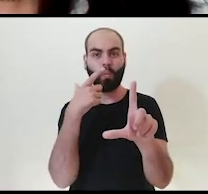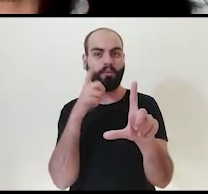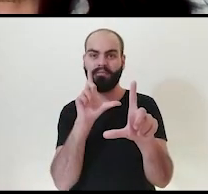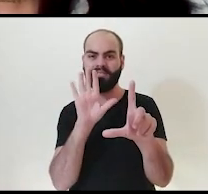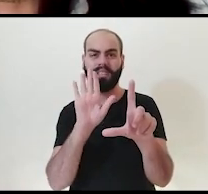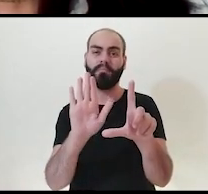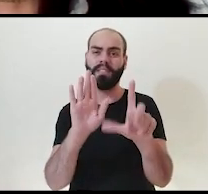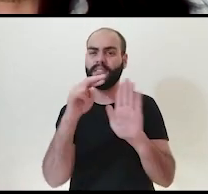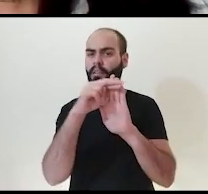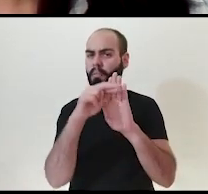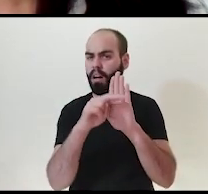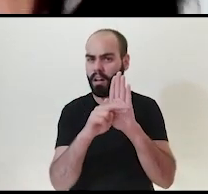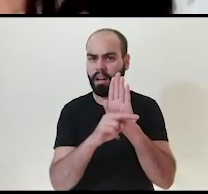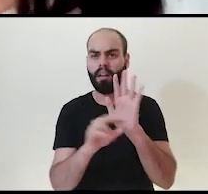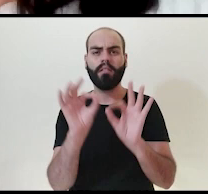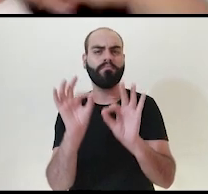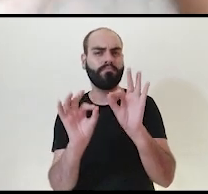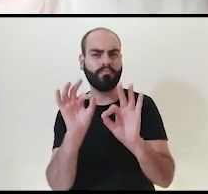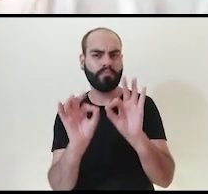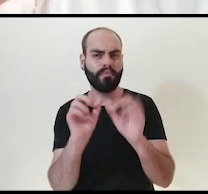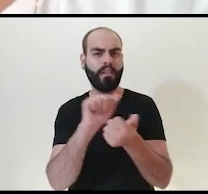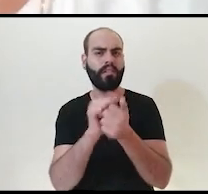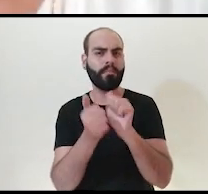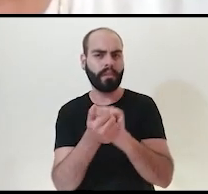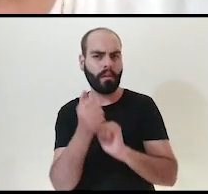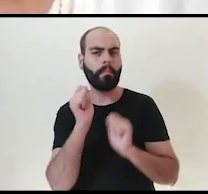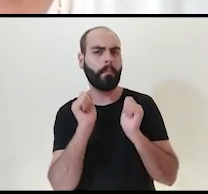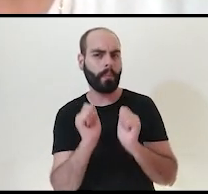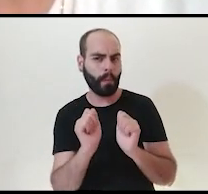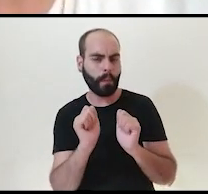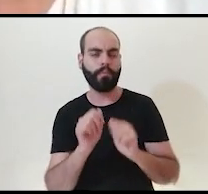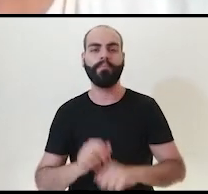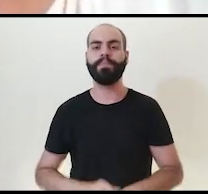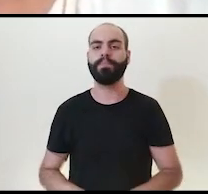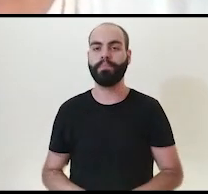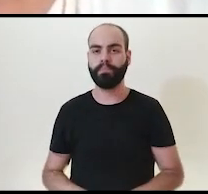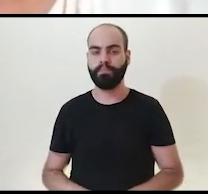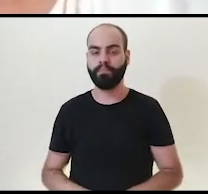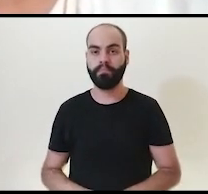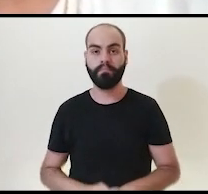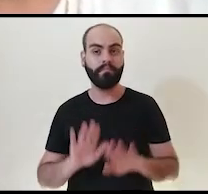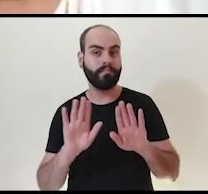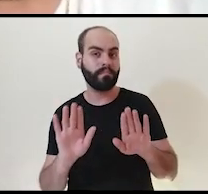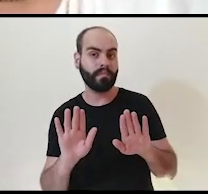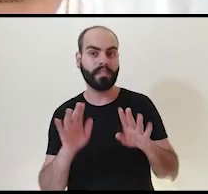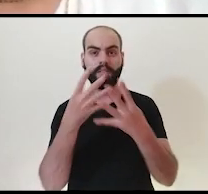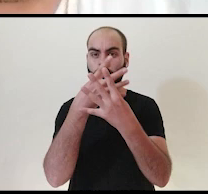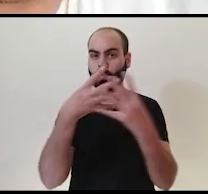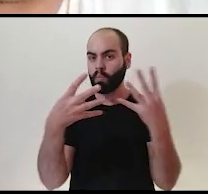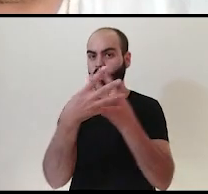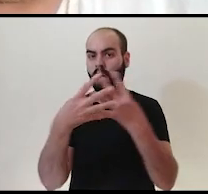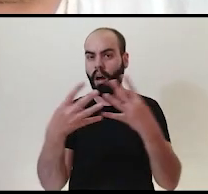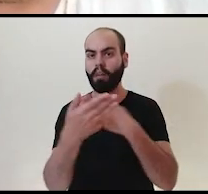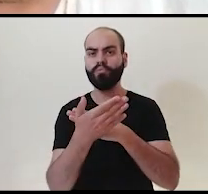Não é uma regra que não pode ser quebrada, Que né? engessa, Então, né? é isso. Mas é uma regrinha que